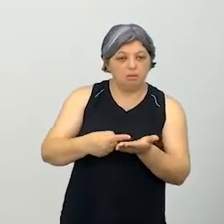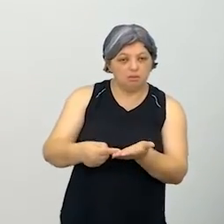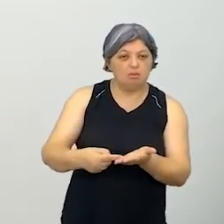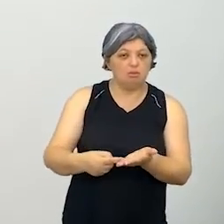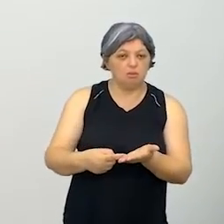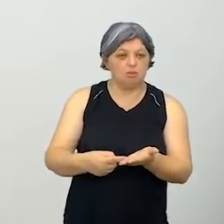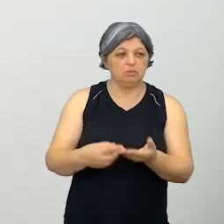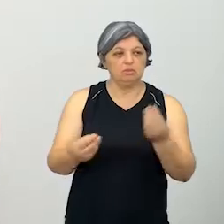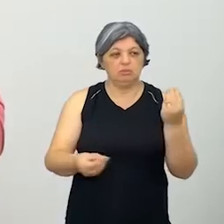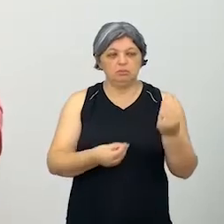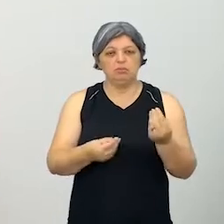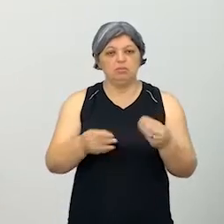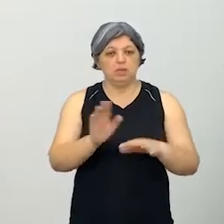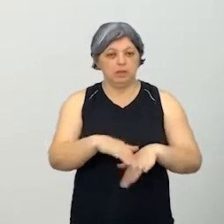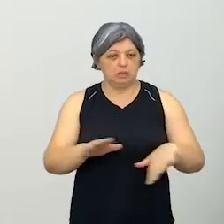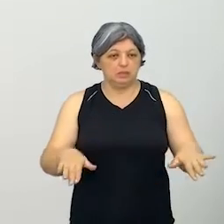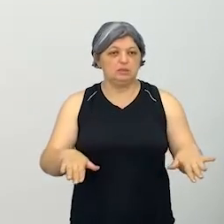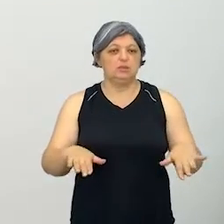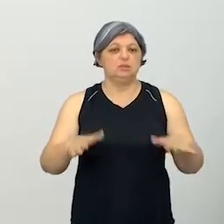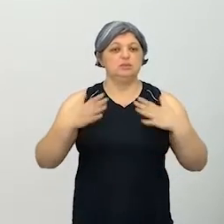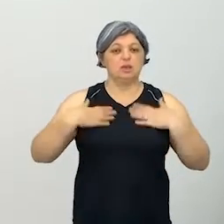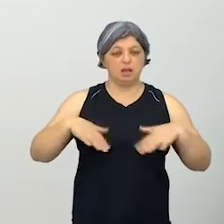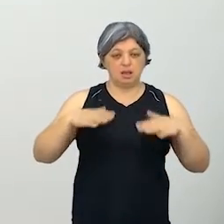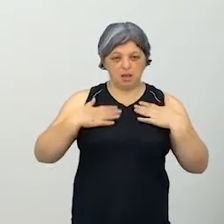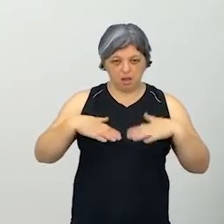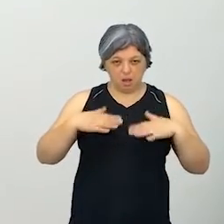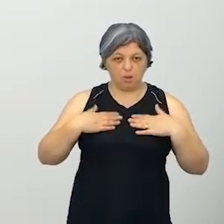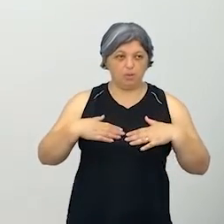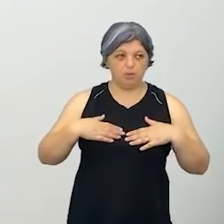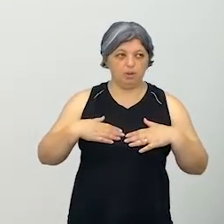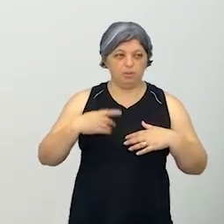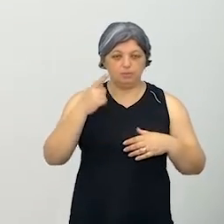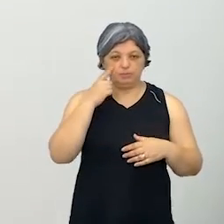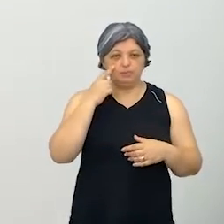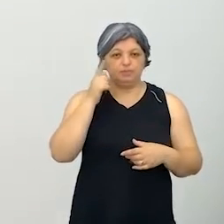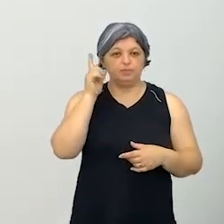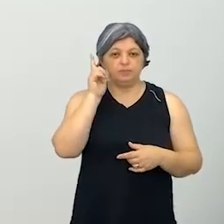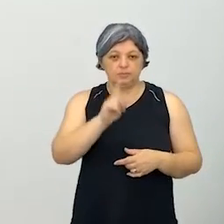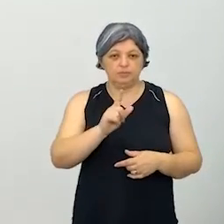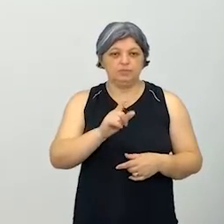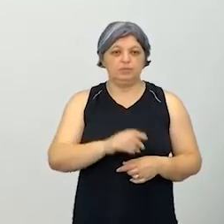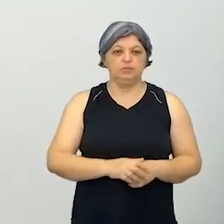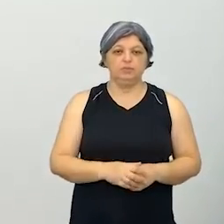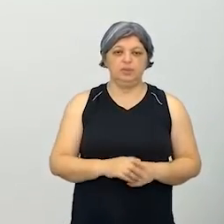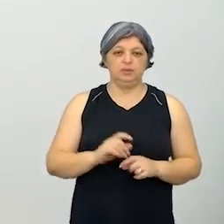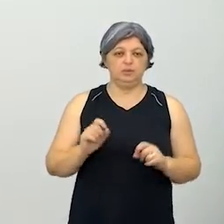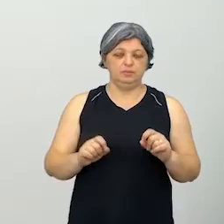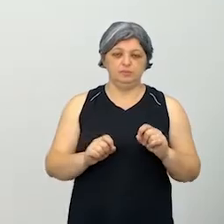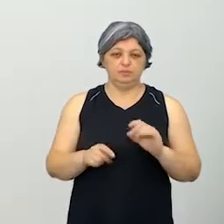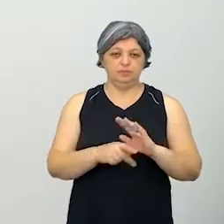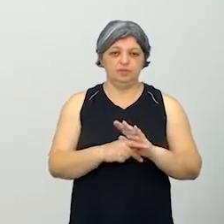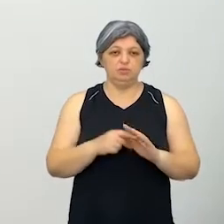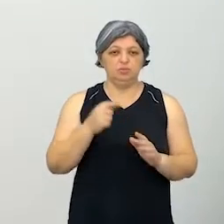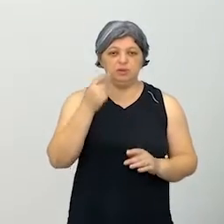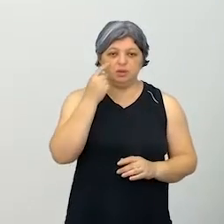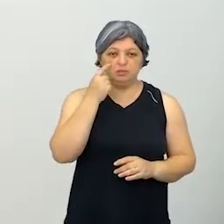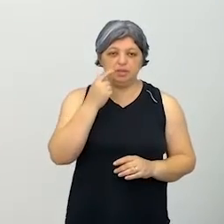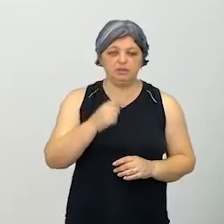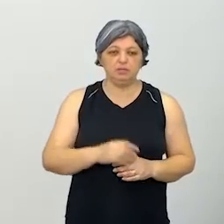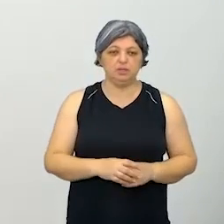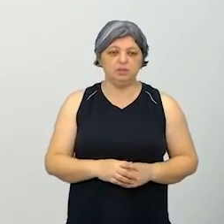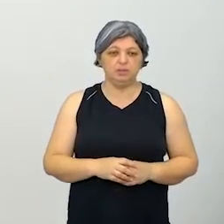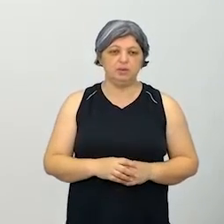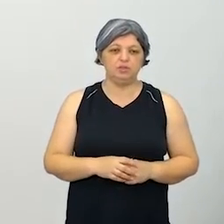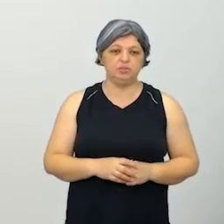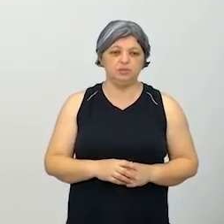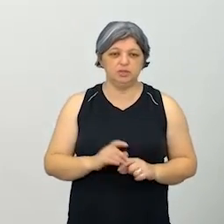com as crianças um pouco mais tranquilas a gente já vai conseguir que elas respondam as coisas de acordo com as expectativas que a